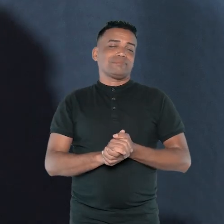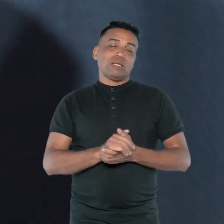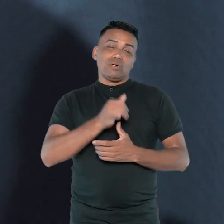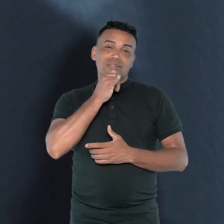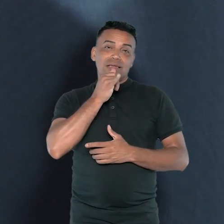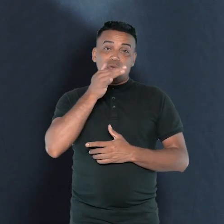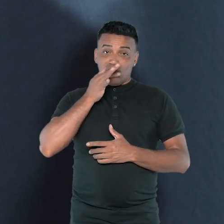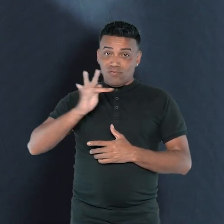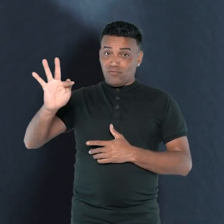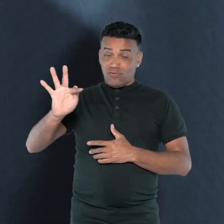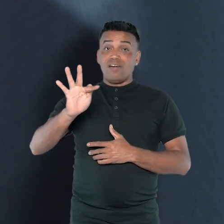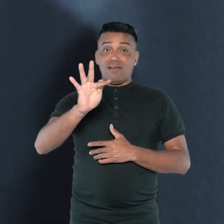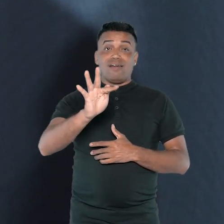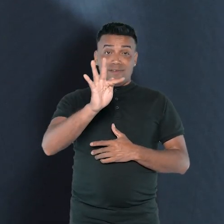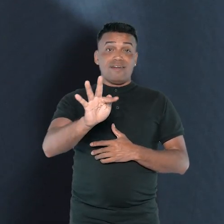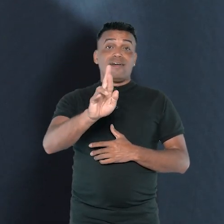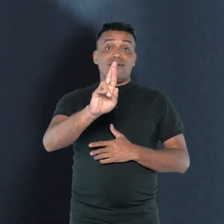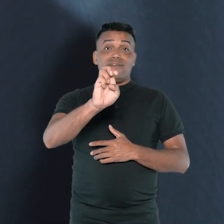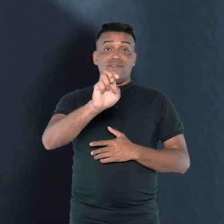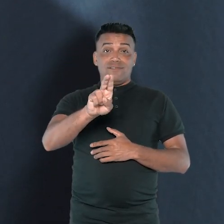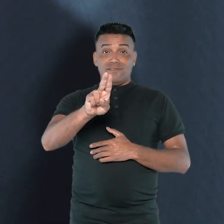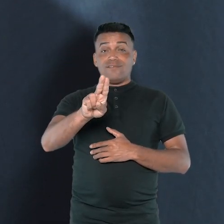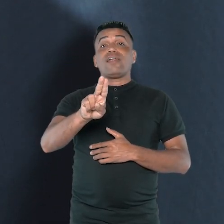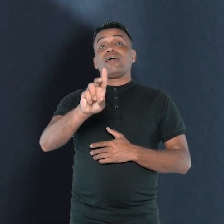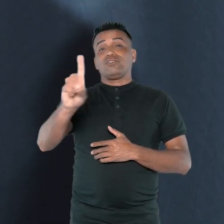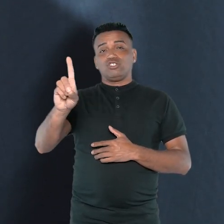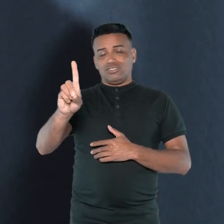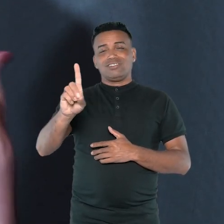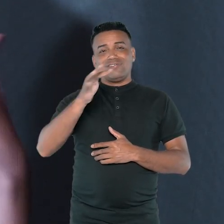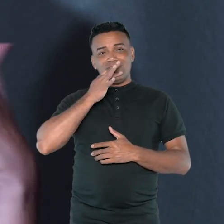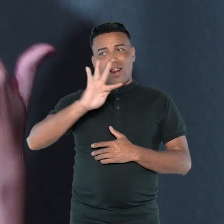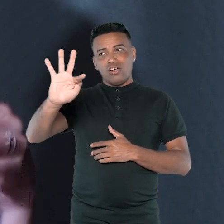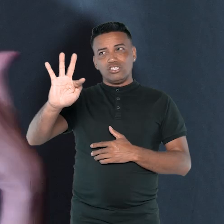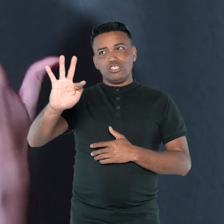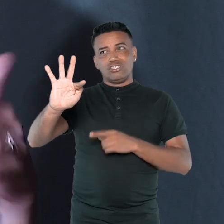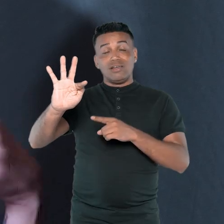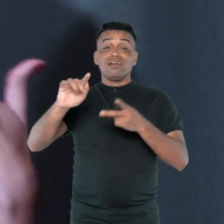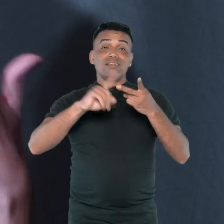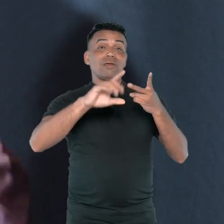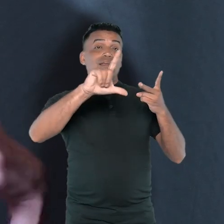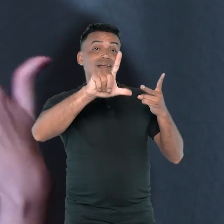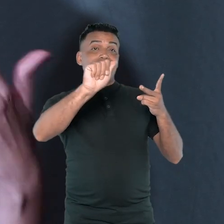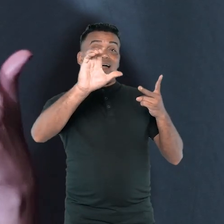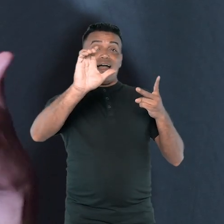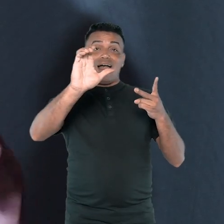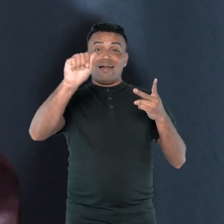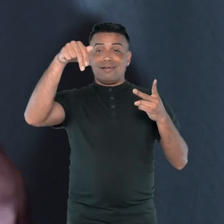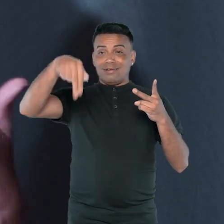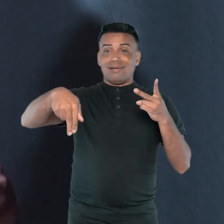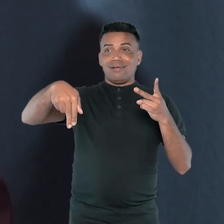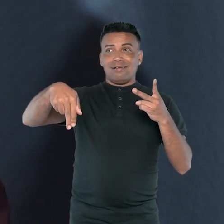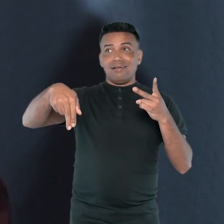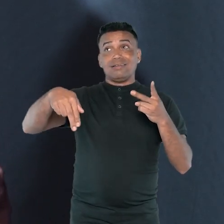exemplo, ele chega a pensar, o Freud e o Lacan chegam a pensar que haveria algo no